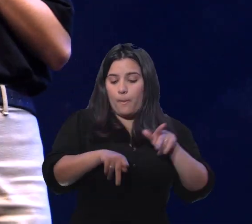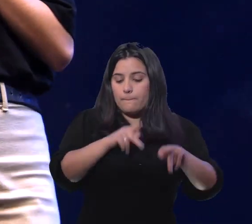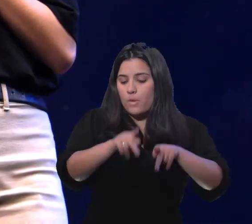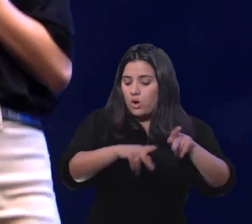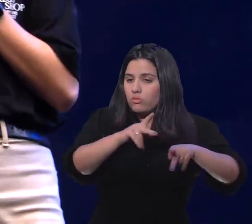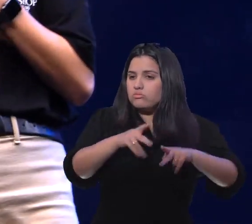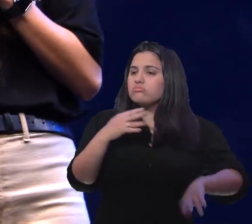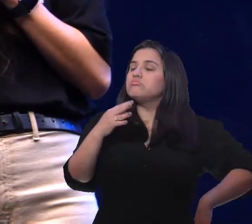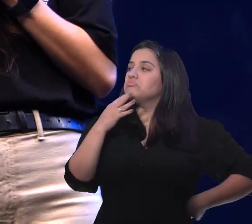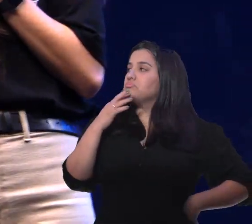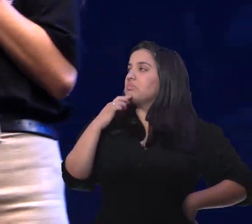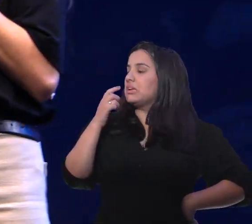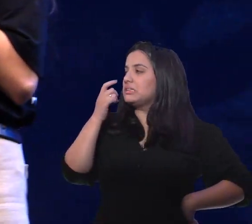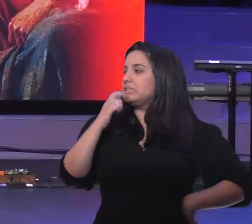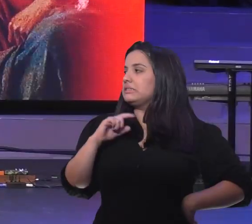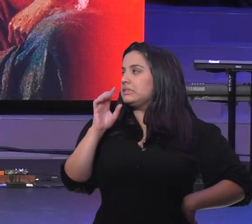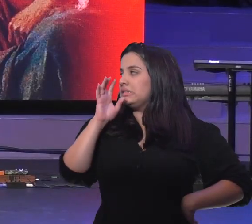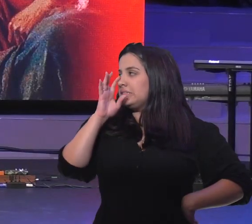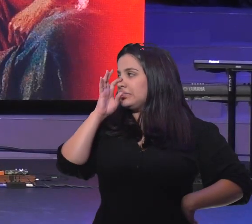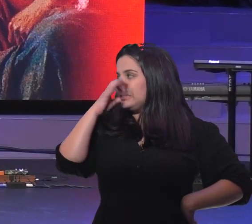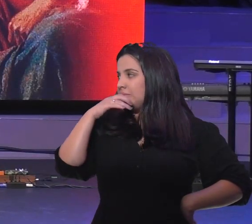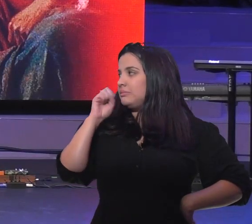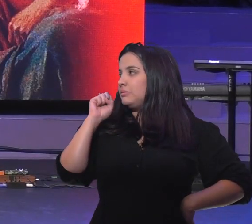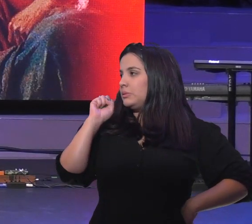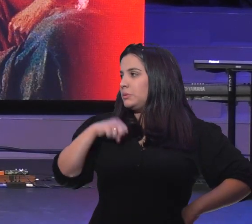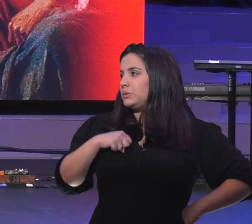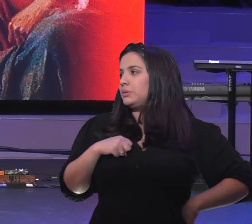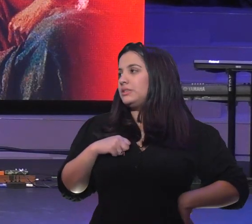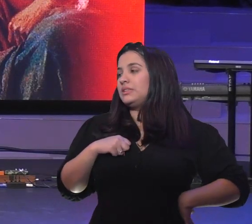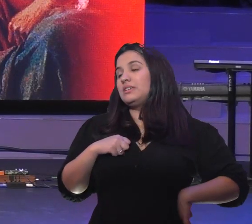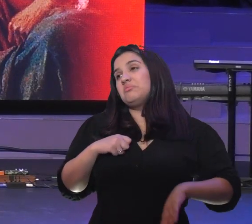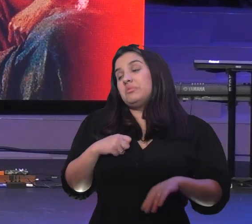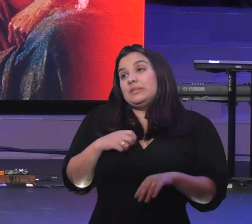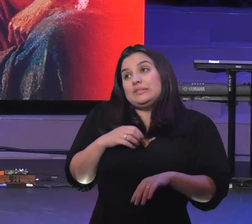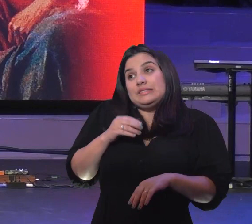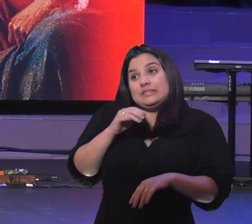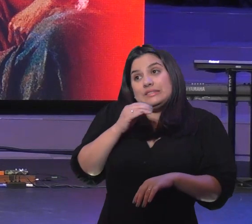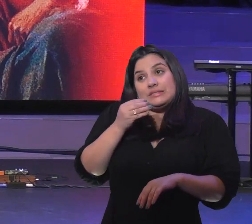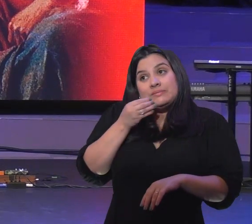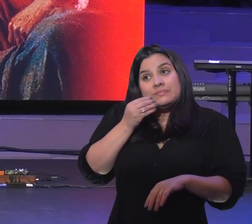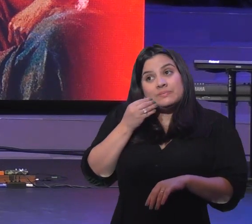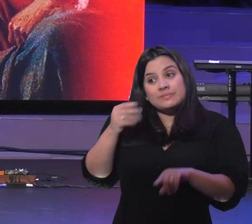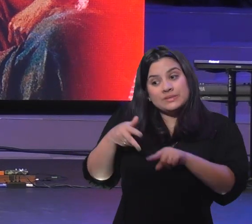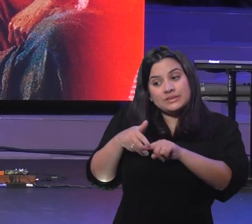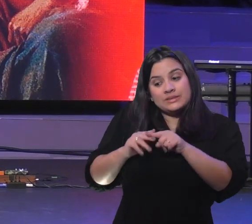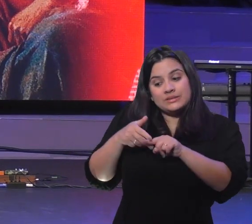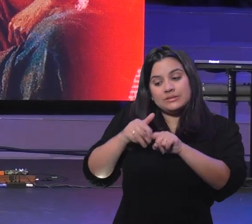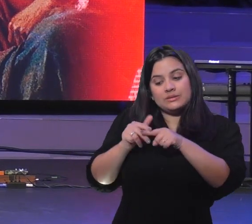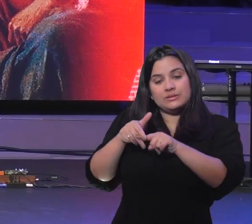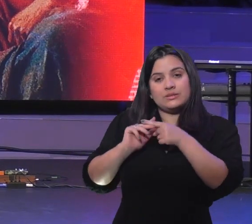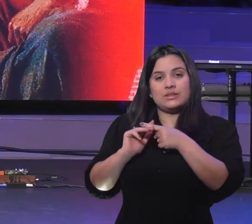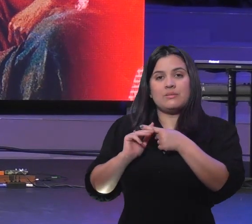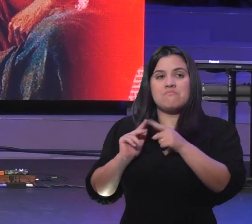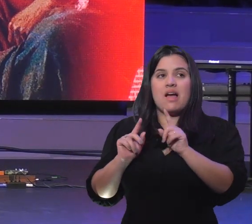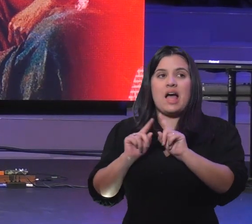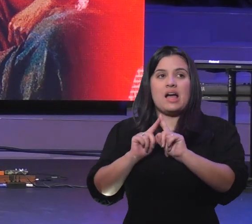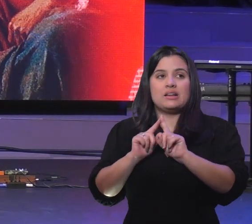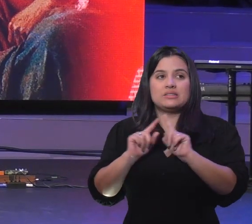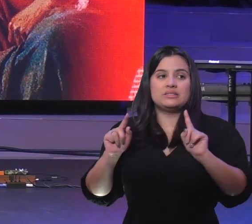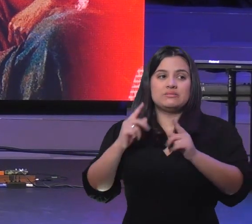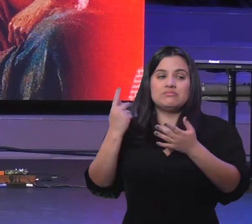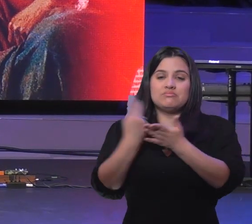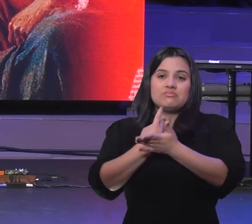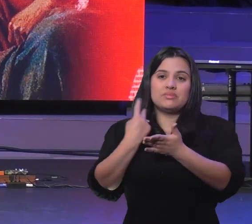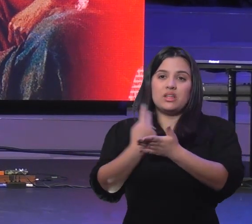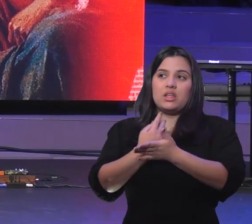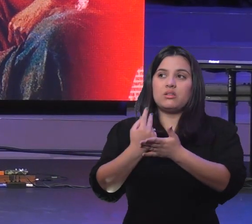pecaram. Só que eles foram lá e tentaram consertar tudo do jeito errado. Com arrogância, achando que eles poderiam ir lá e não,